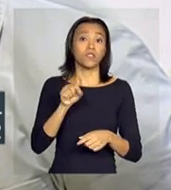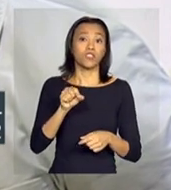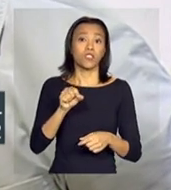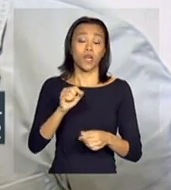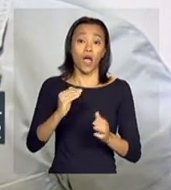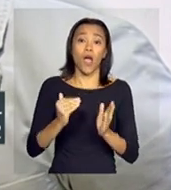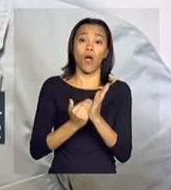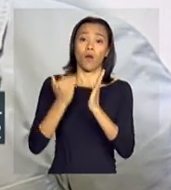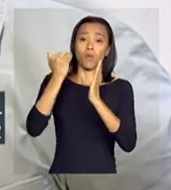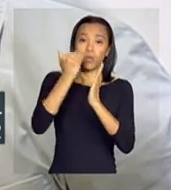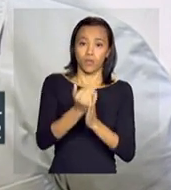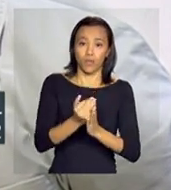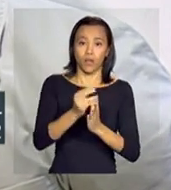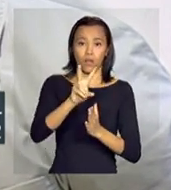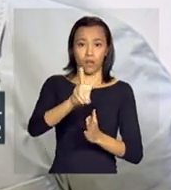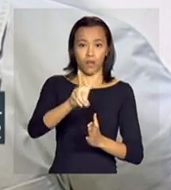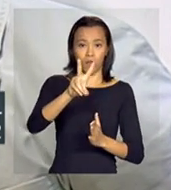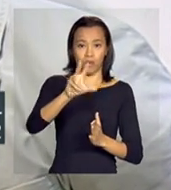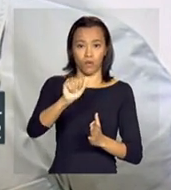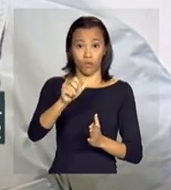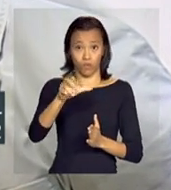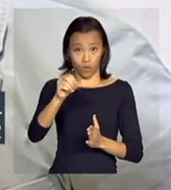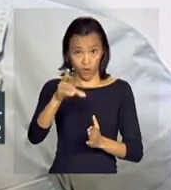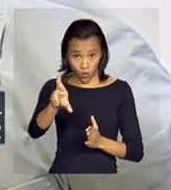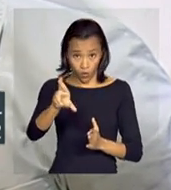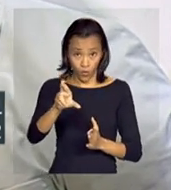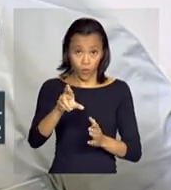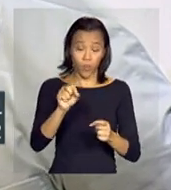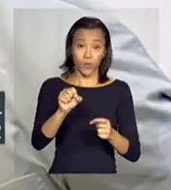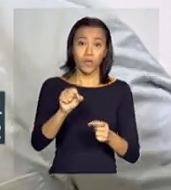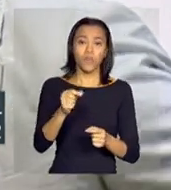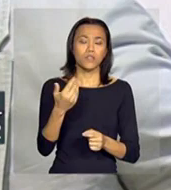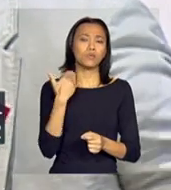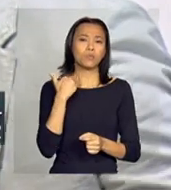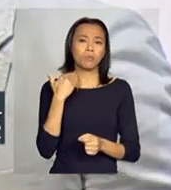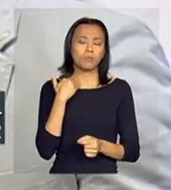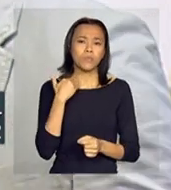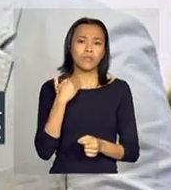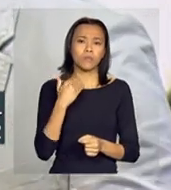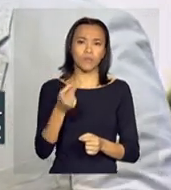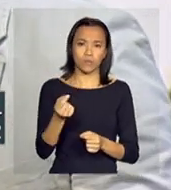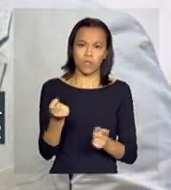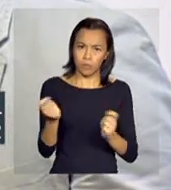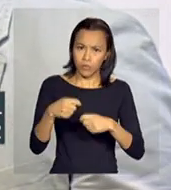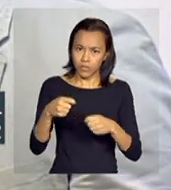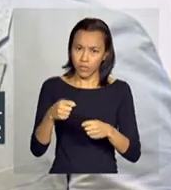valor disponível em depósitos compulsórios para os bancos. O valor que hoje já está